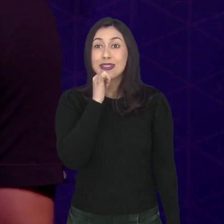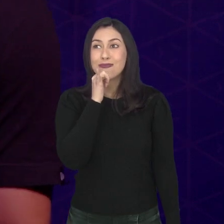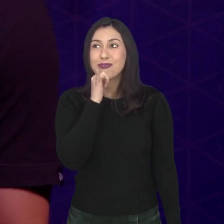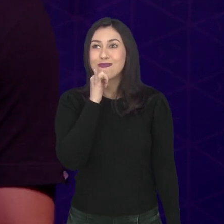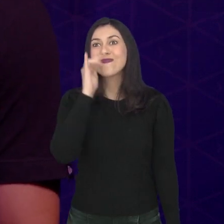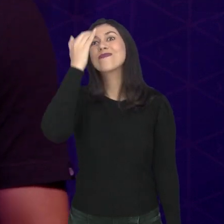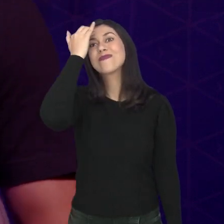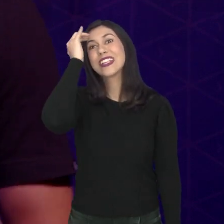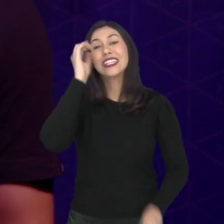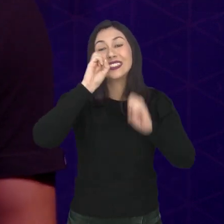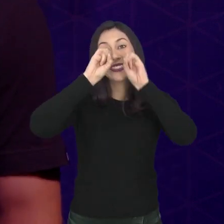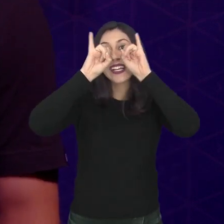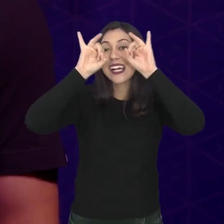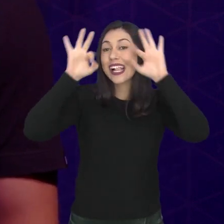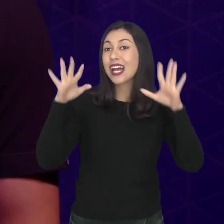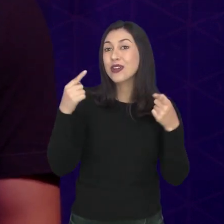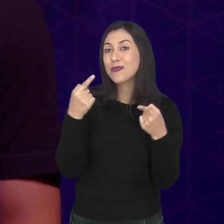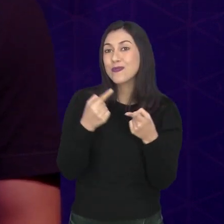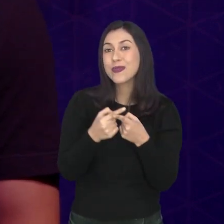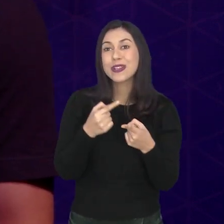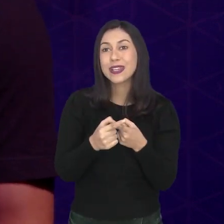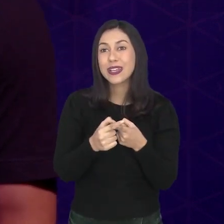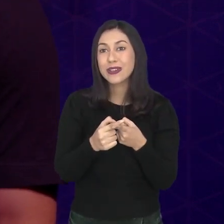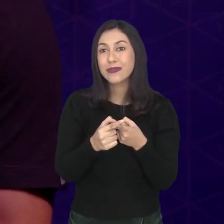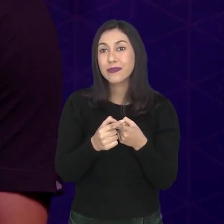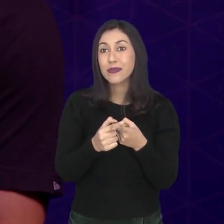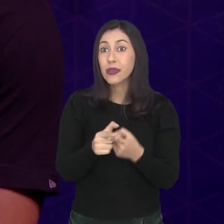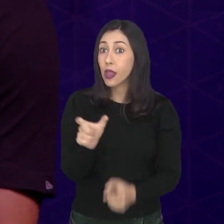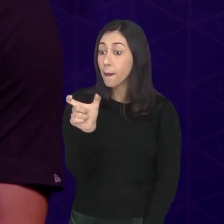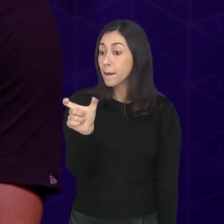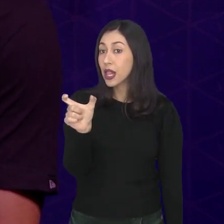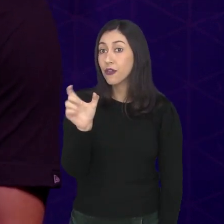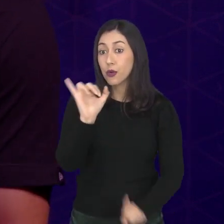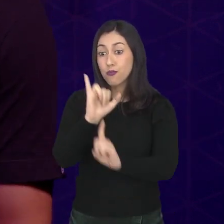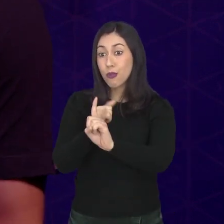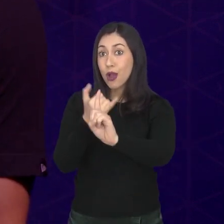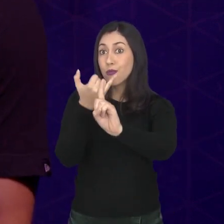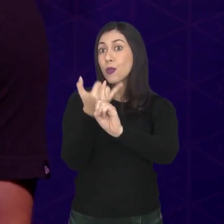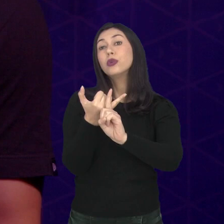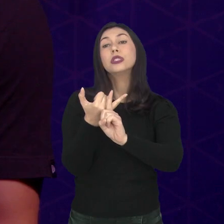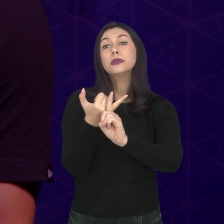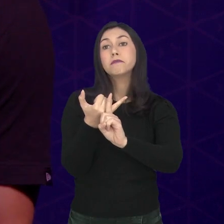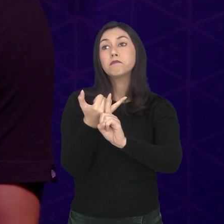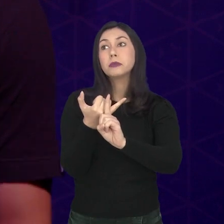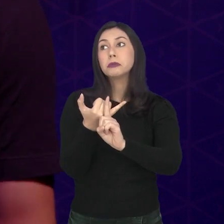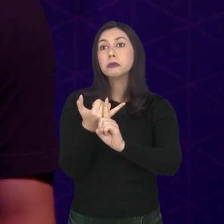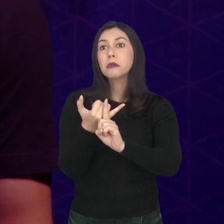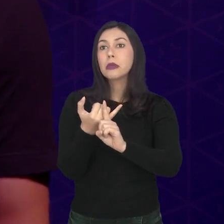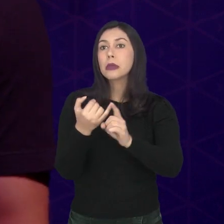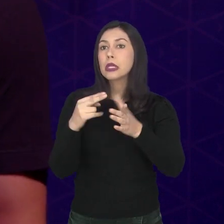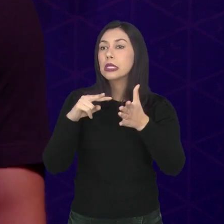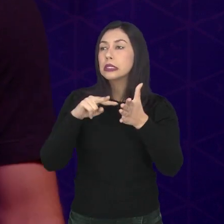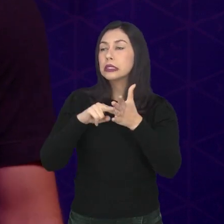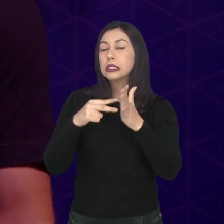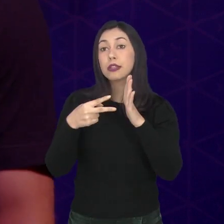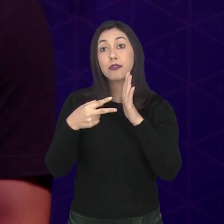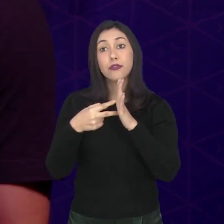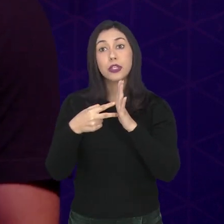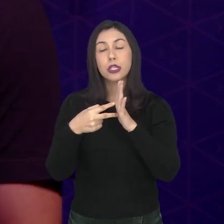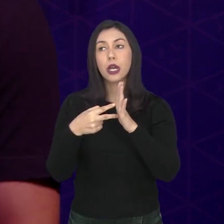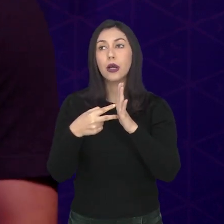bem fácil de entender, né? Porque a palavra bullying, né? Ela vem do termo